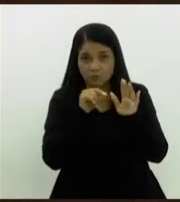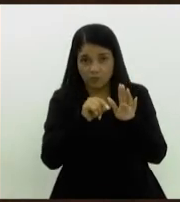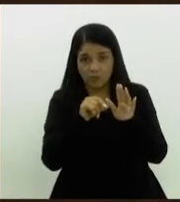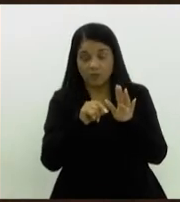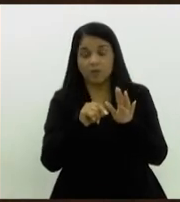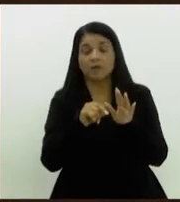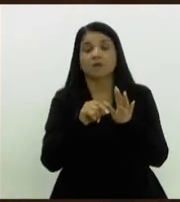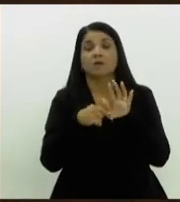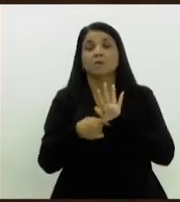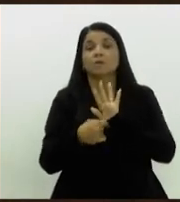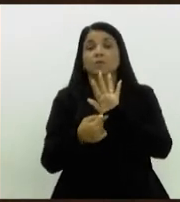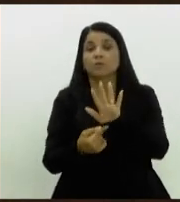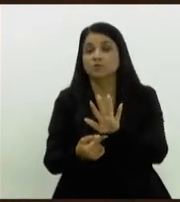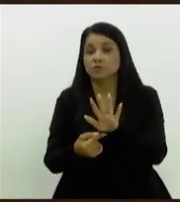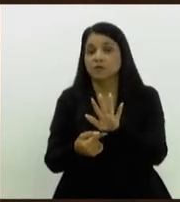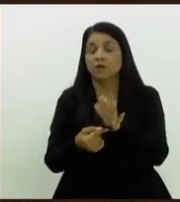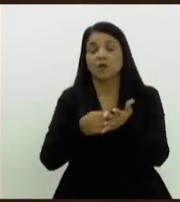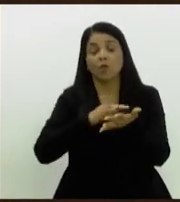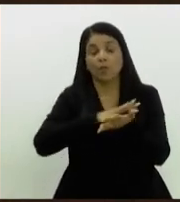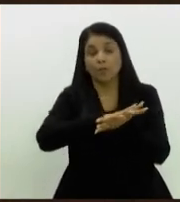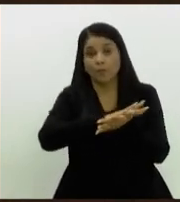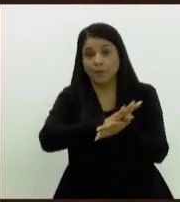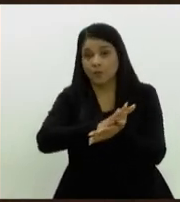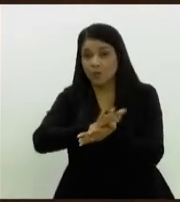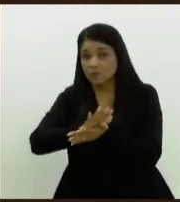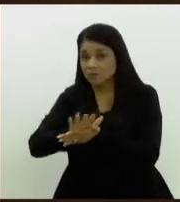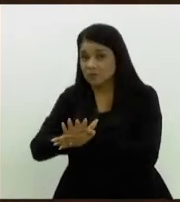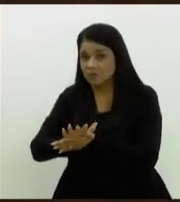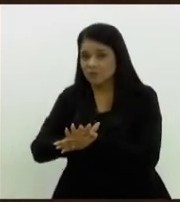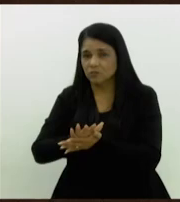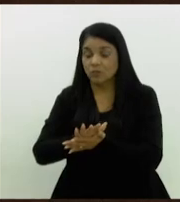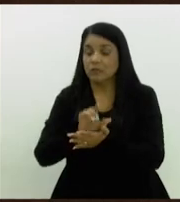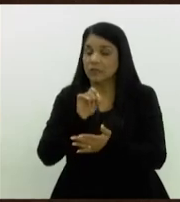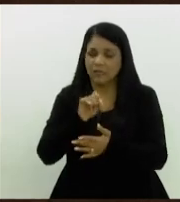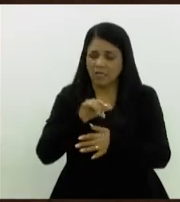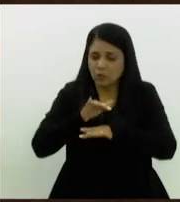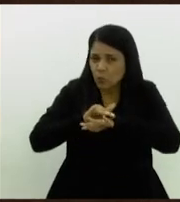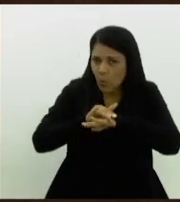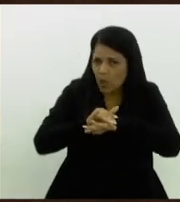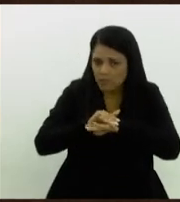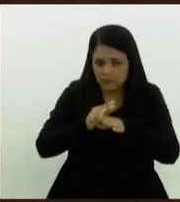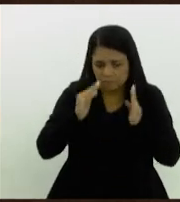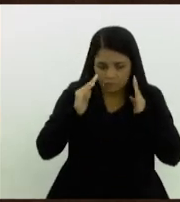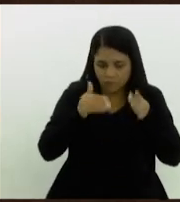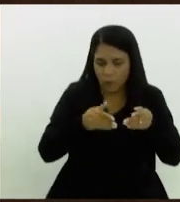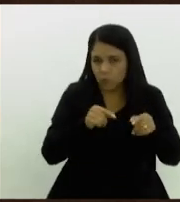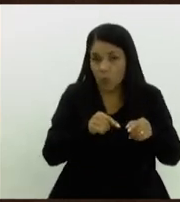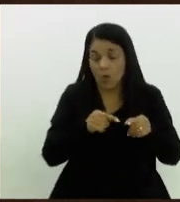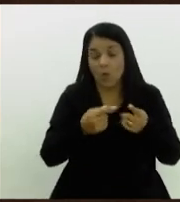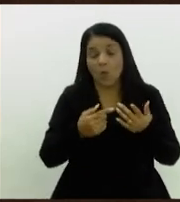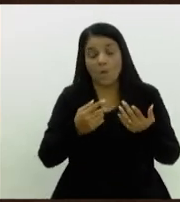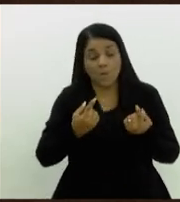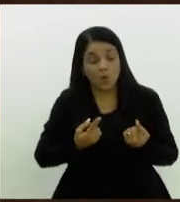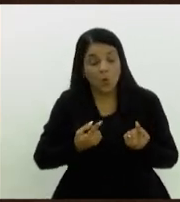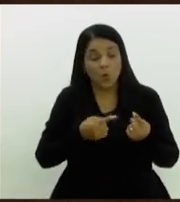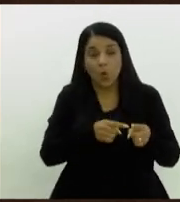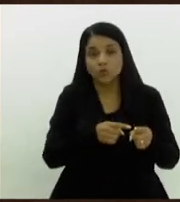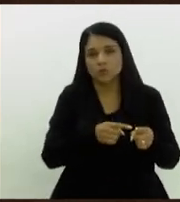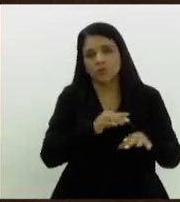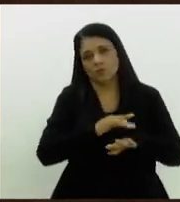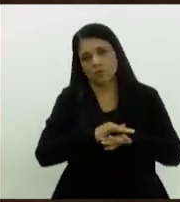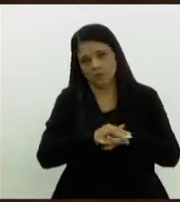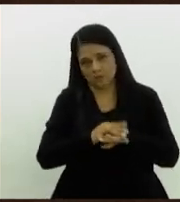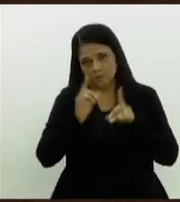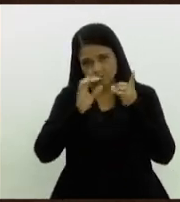à luz o preconceito, não sobre a doença, mas o preconceito contra a doença. Parabéns, senhor